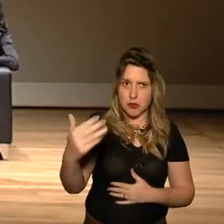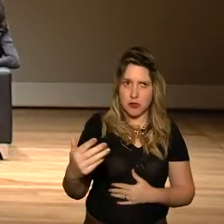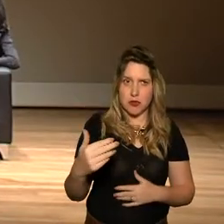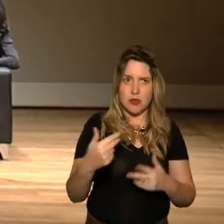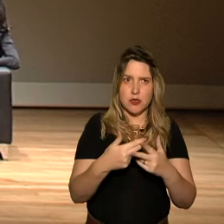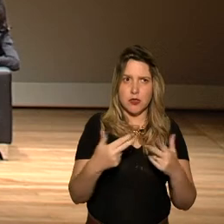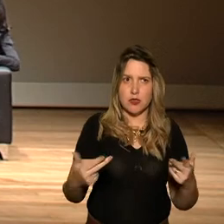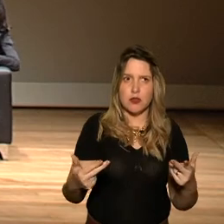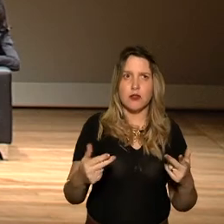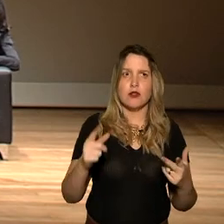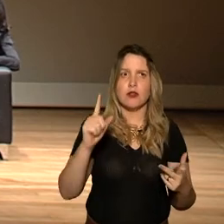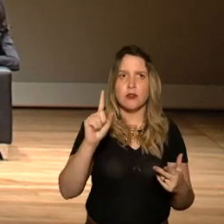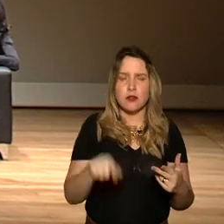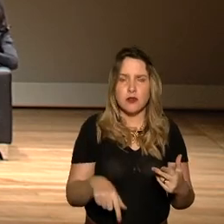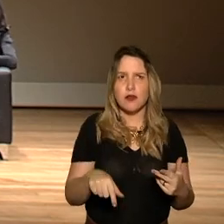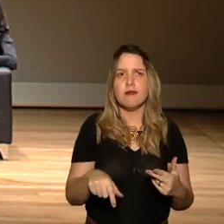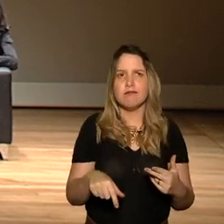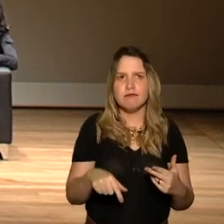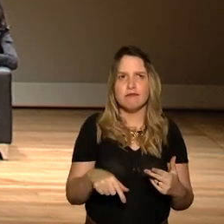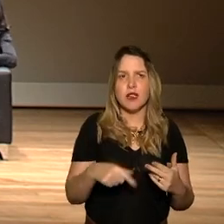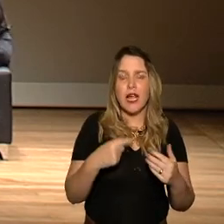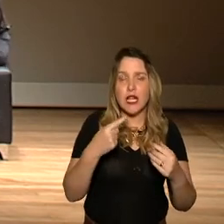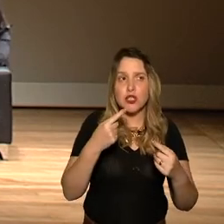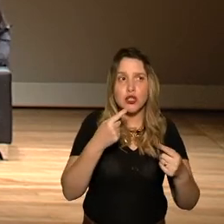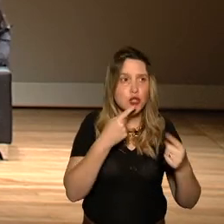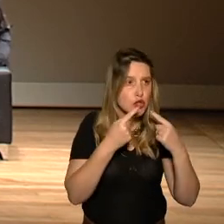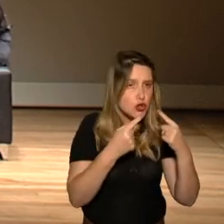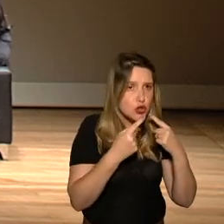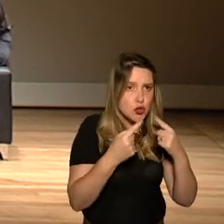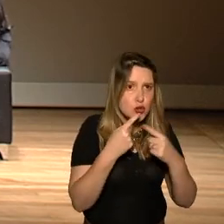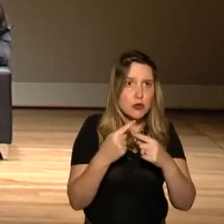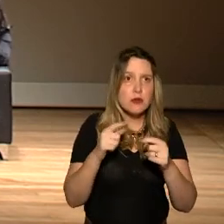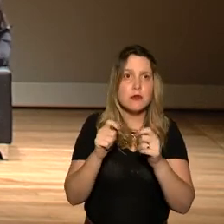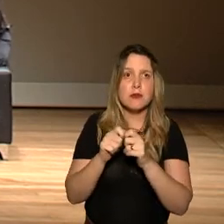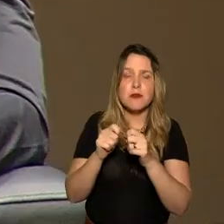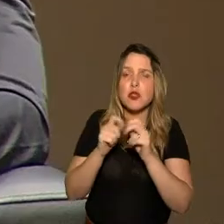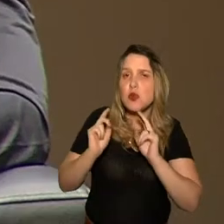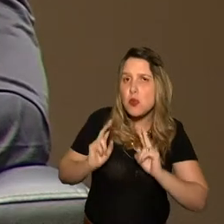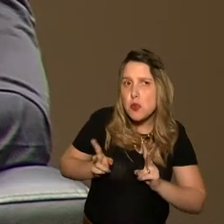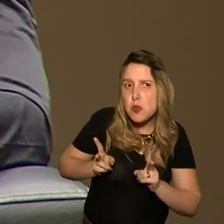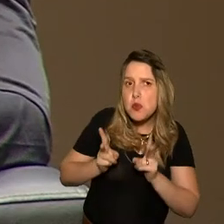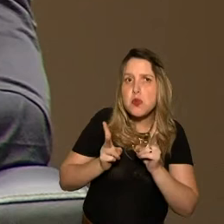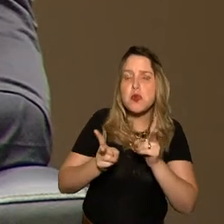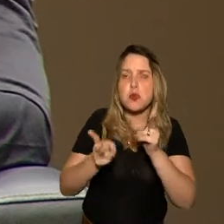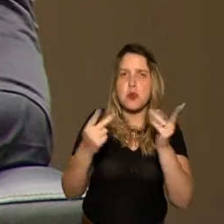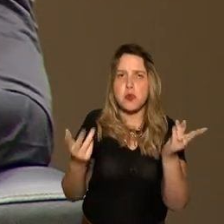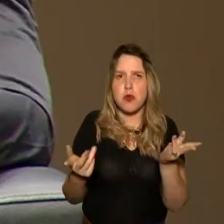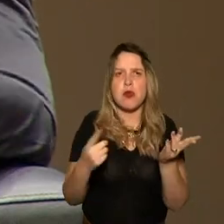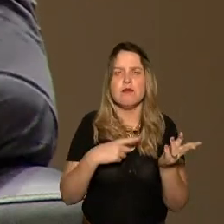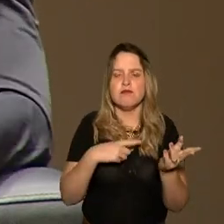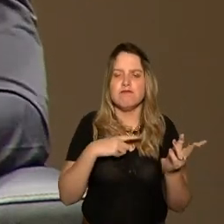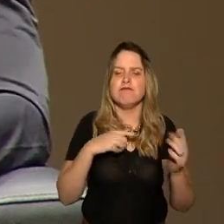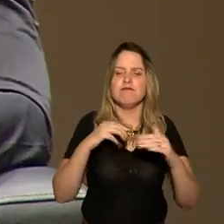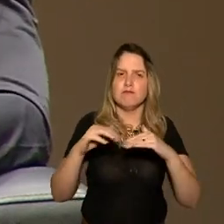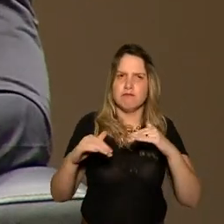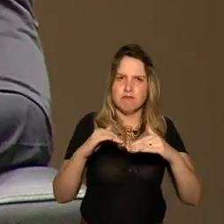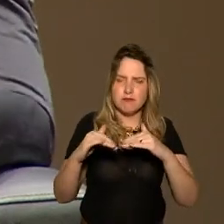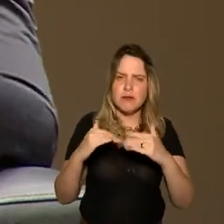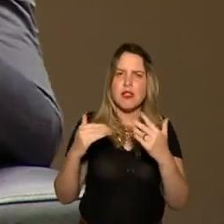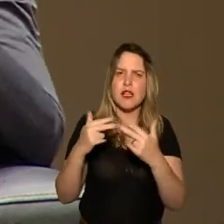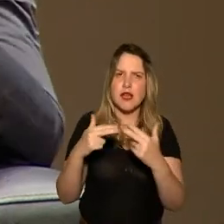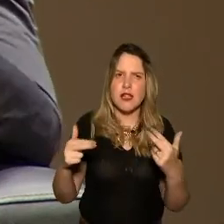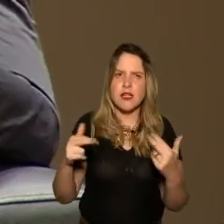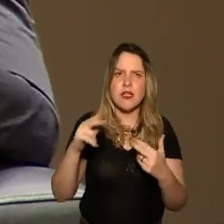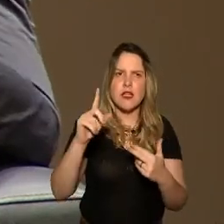São Paulo de fato os públicos ele se apropriam do espaço eles usam aqueles espaços Então acho que isso